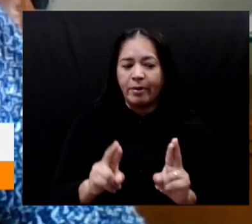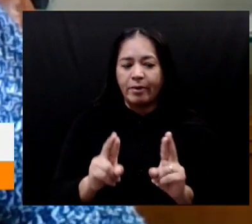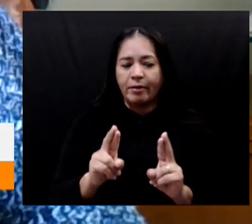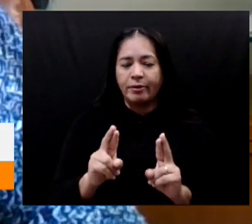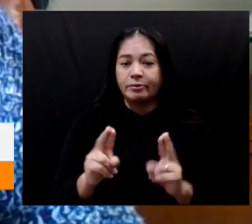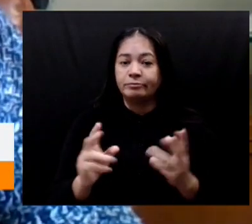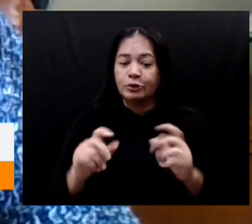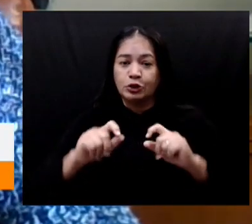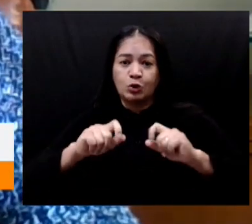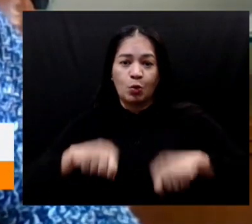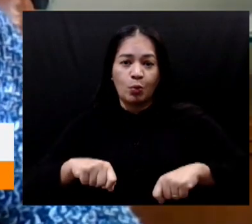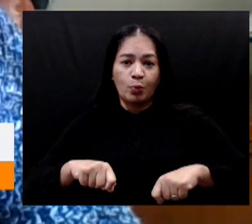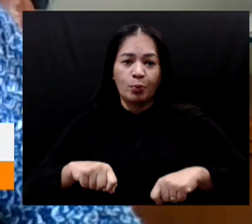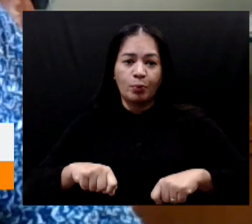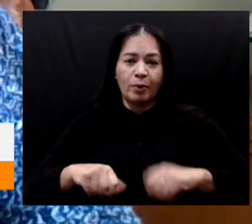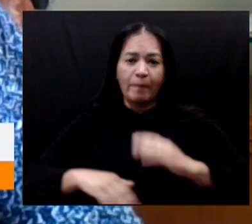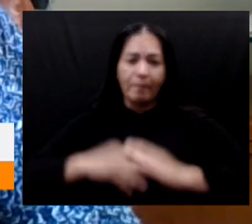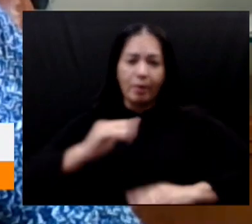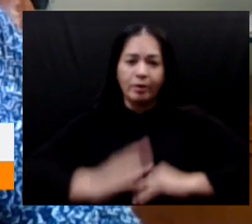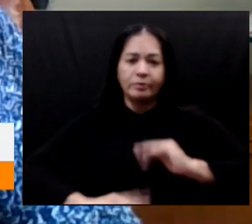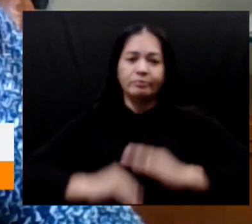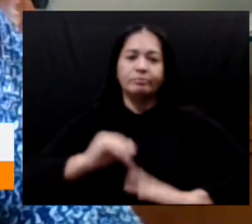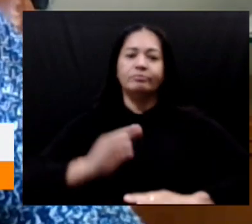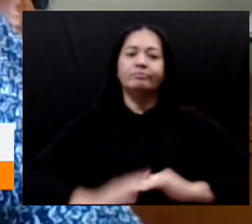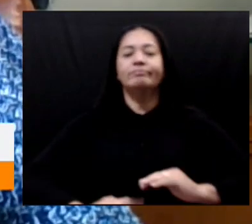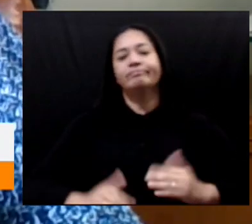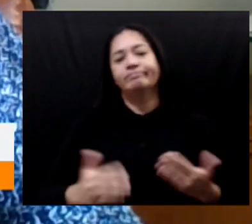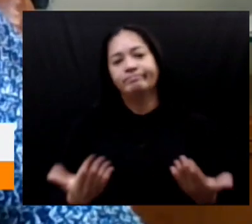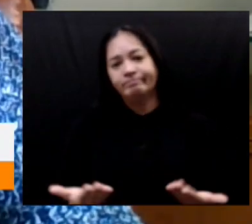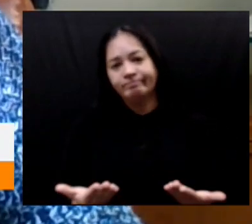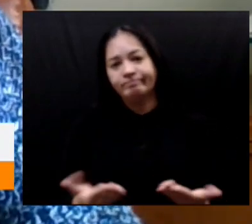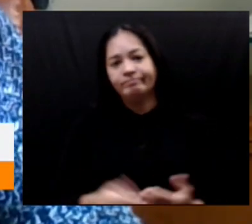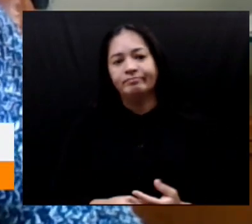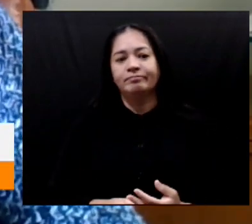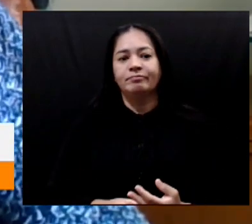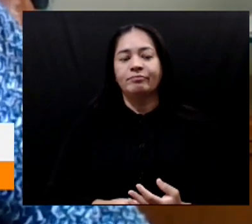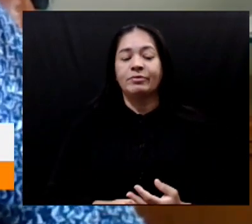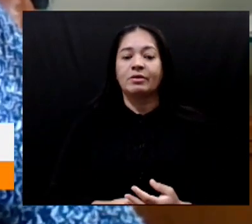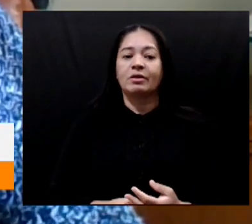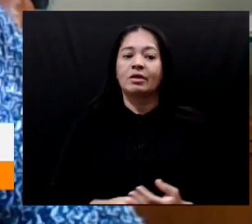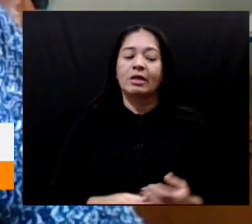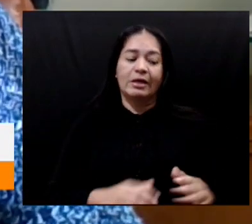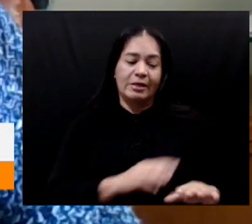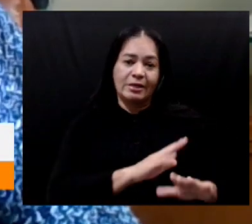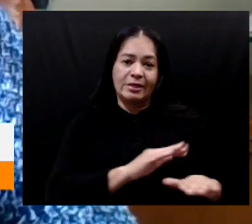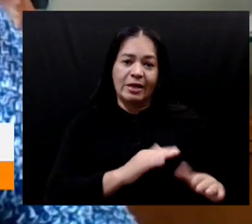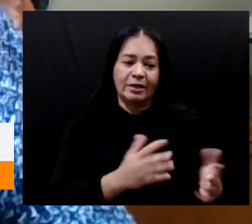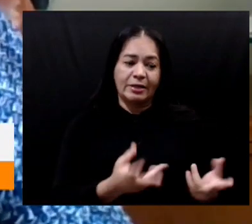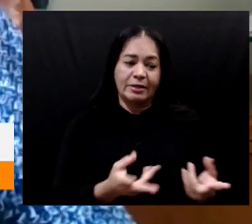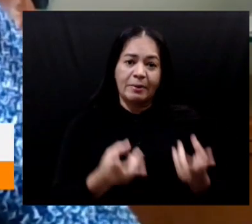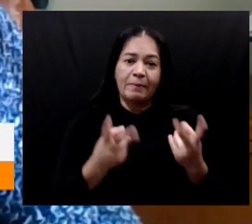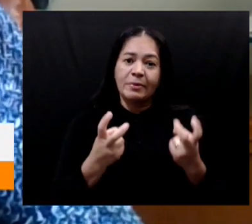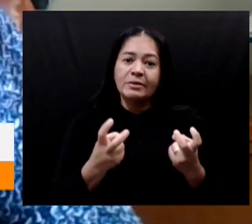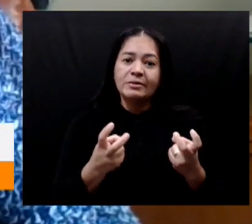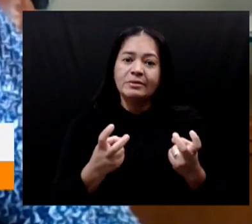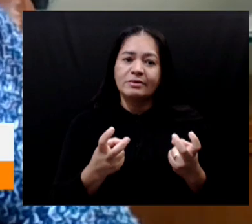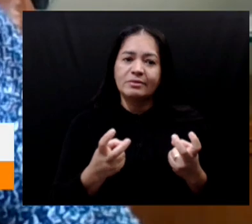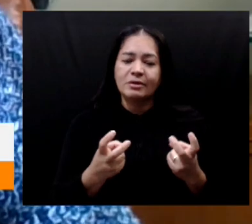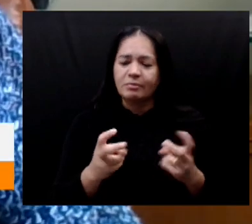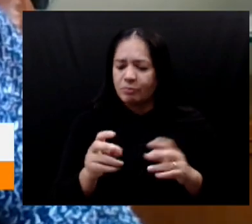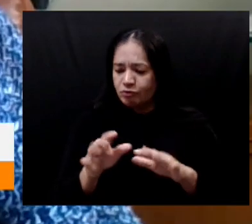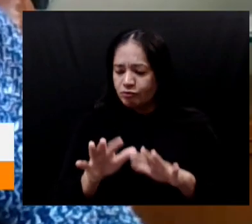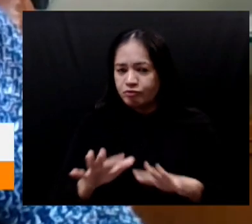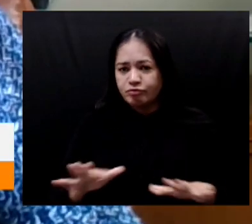de Uhum. habilidades. Uhum. E é muito cedo que a criança percebe que essa dimensão da adaptação